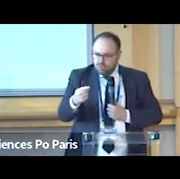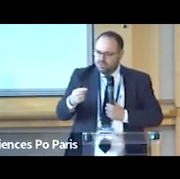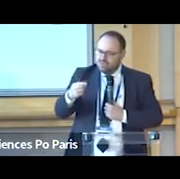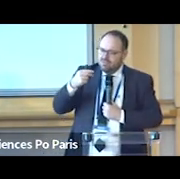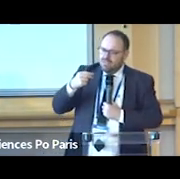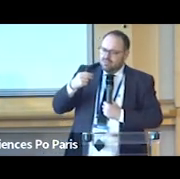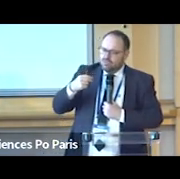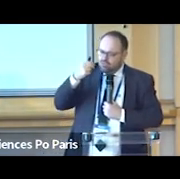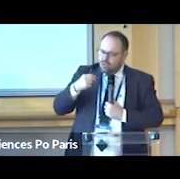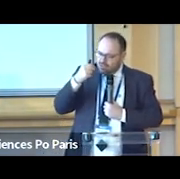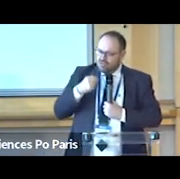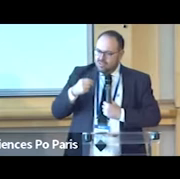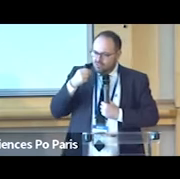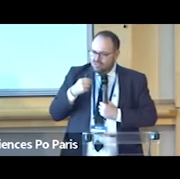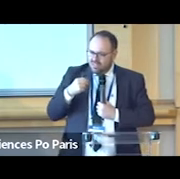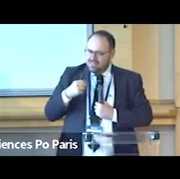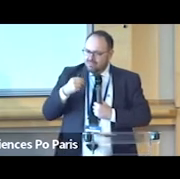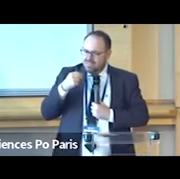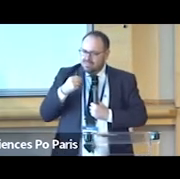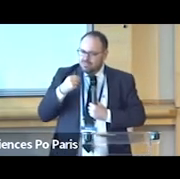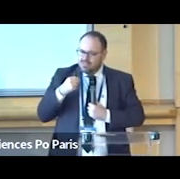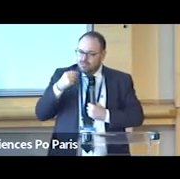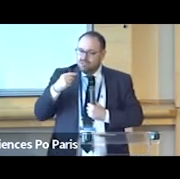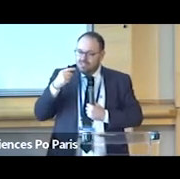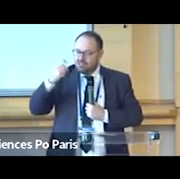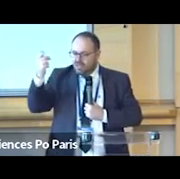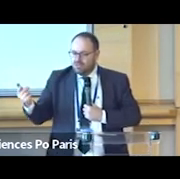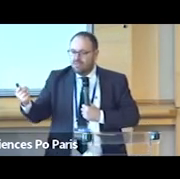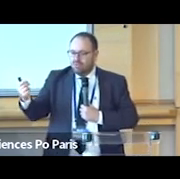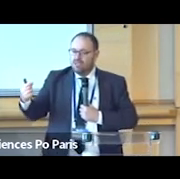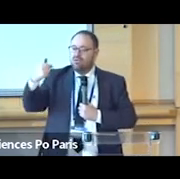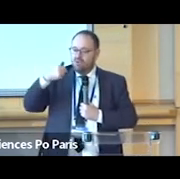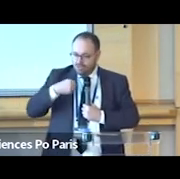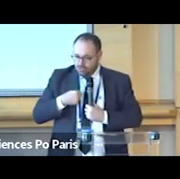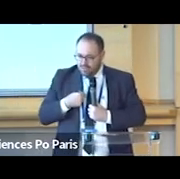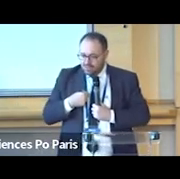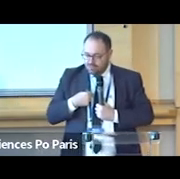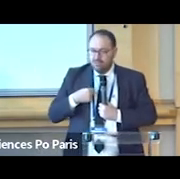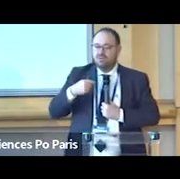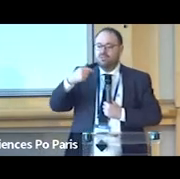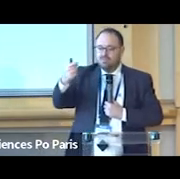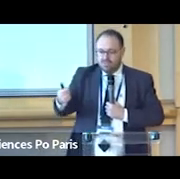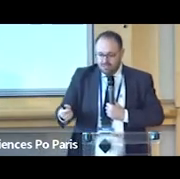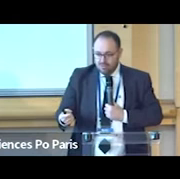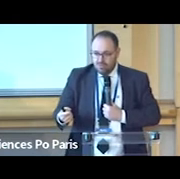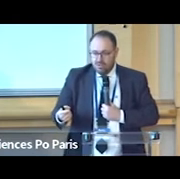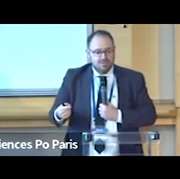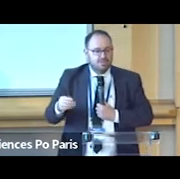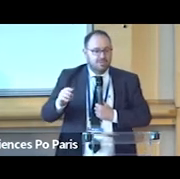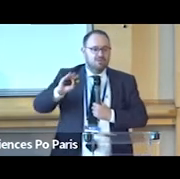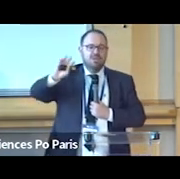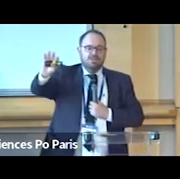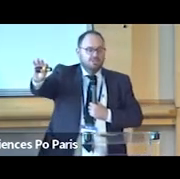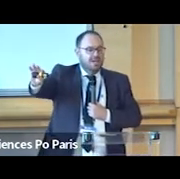outro. Então, todos nós gostamos de ter a liberdade de expressão desde que a outra bolha concorde comigo. Quando a outra bolha não concorda